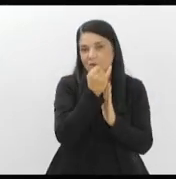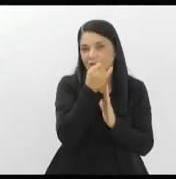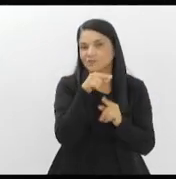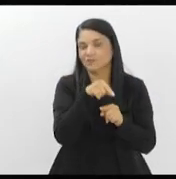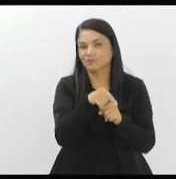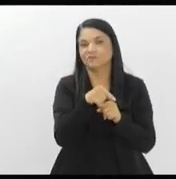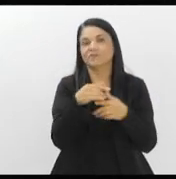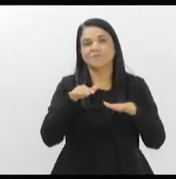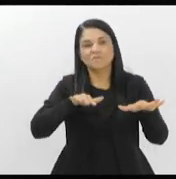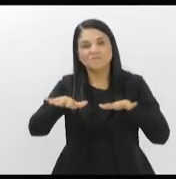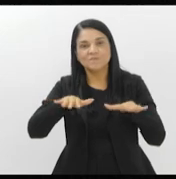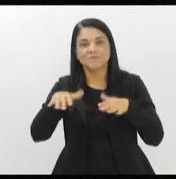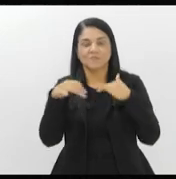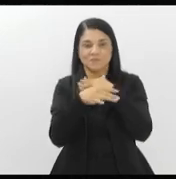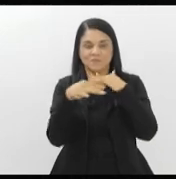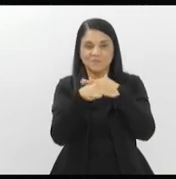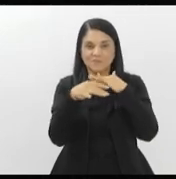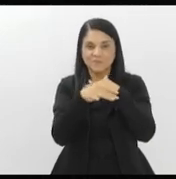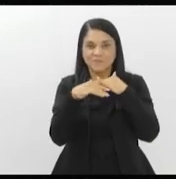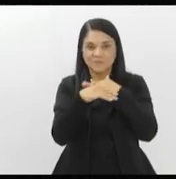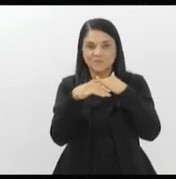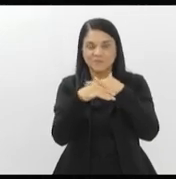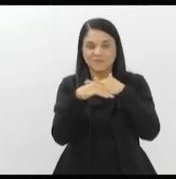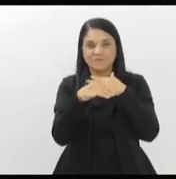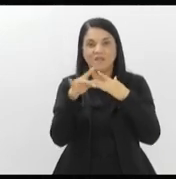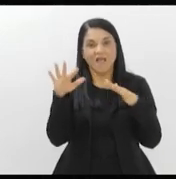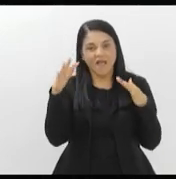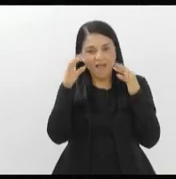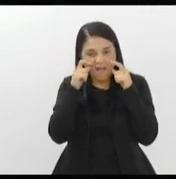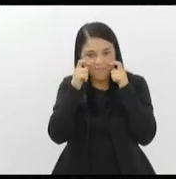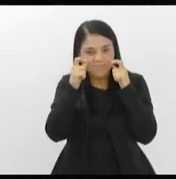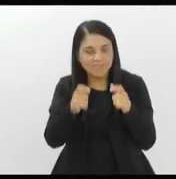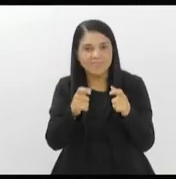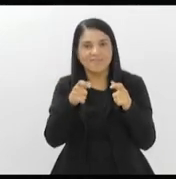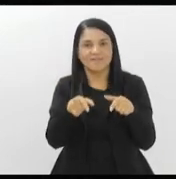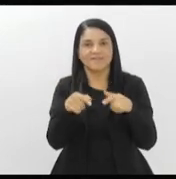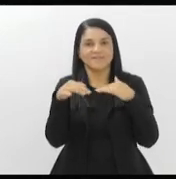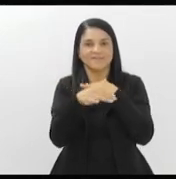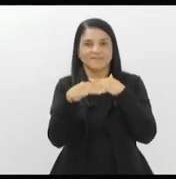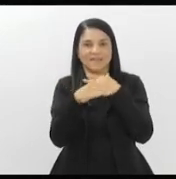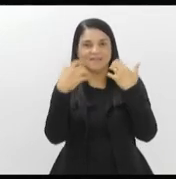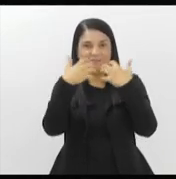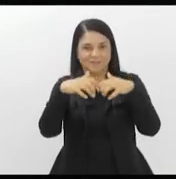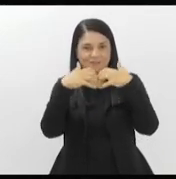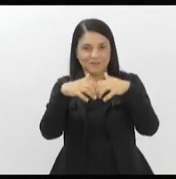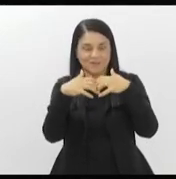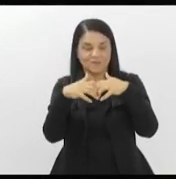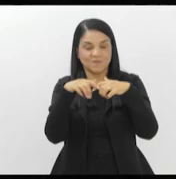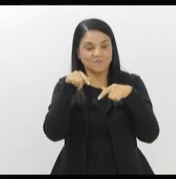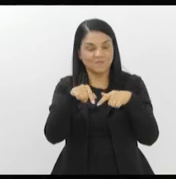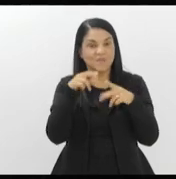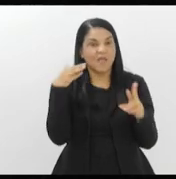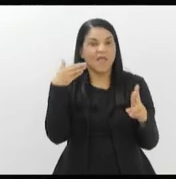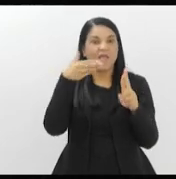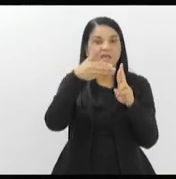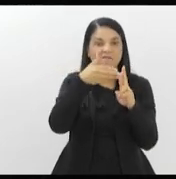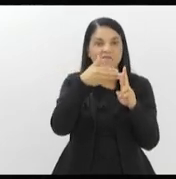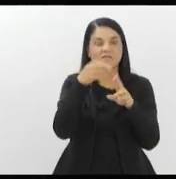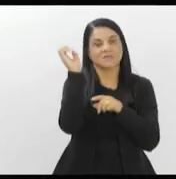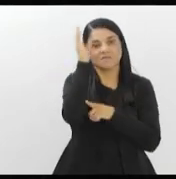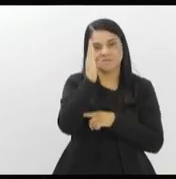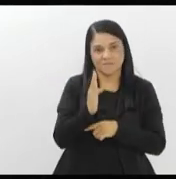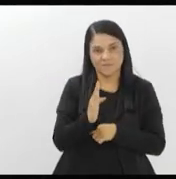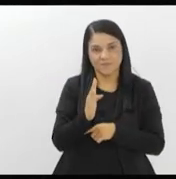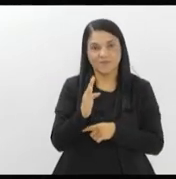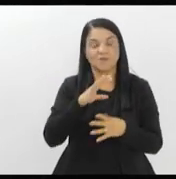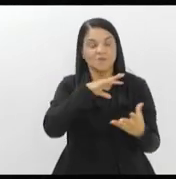cidade movimentada, que tem uma cidade atrativa, que vai acabar por torná-la uma referência nacional